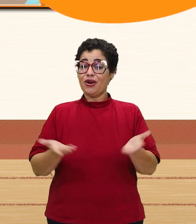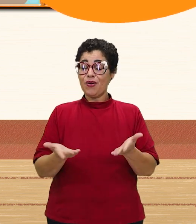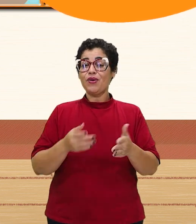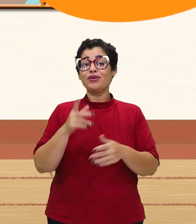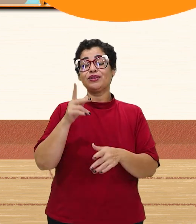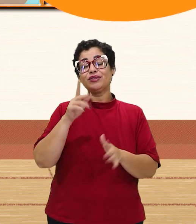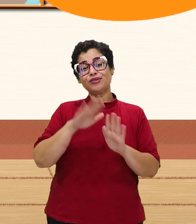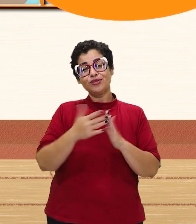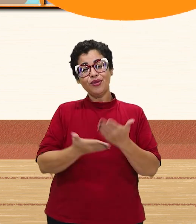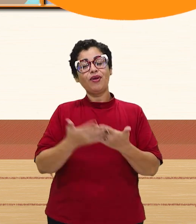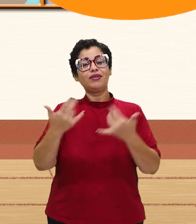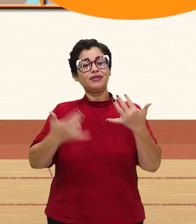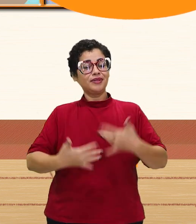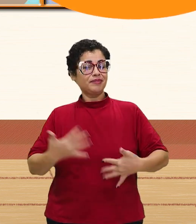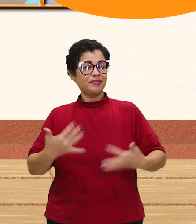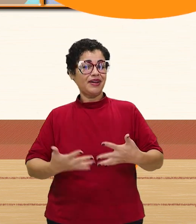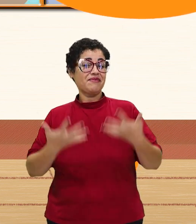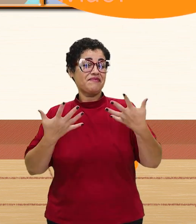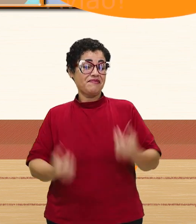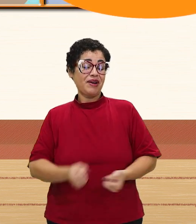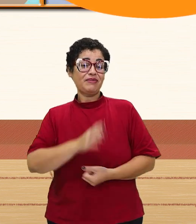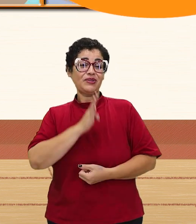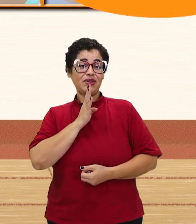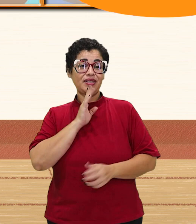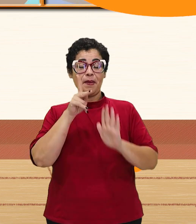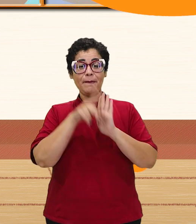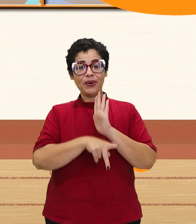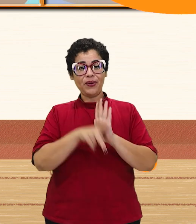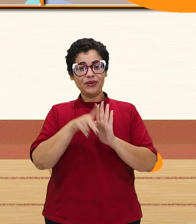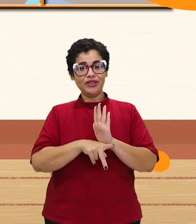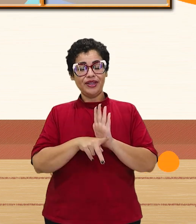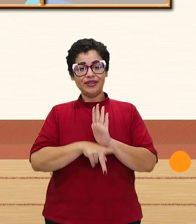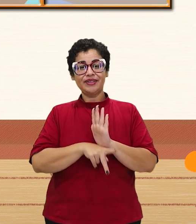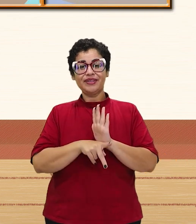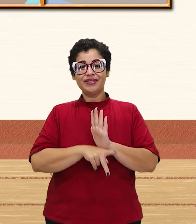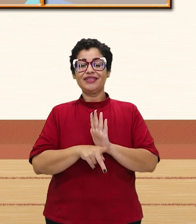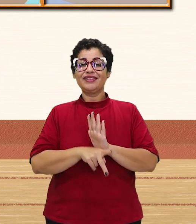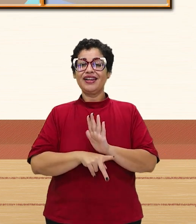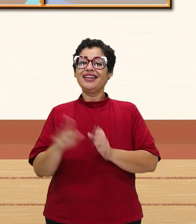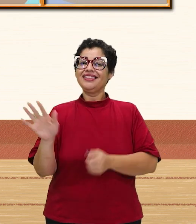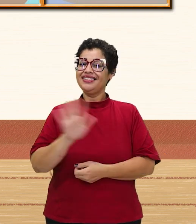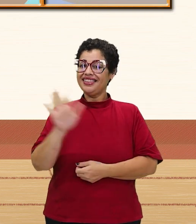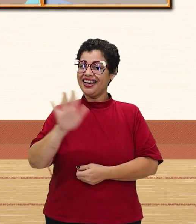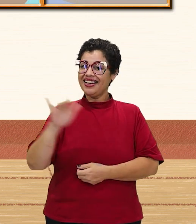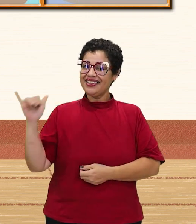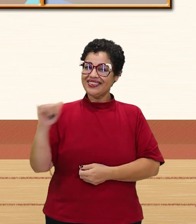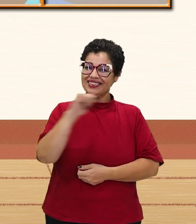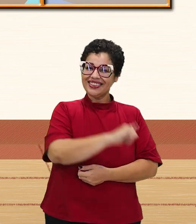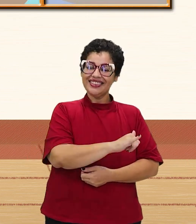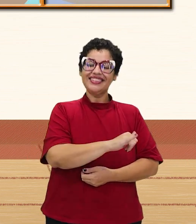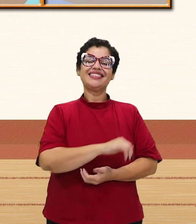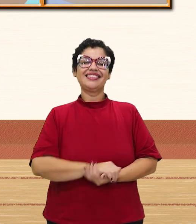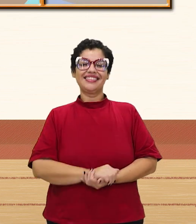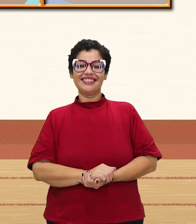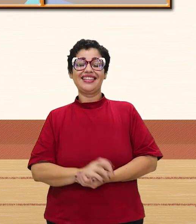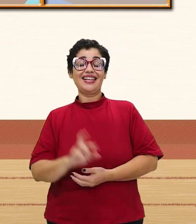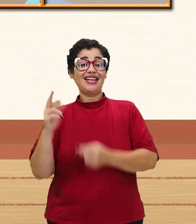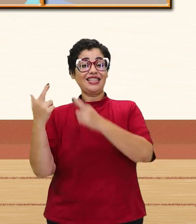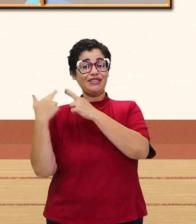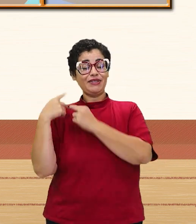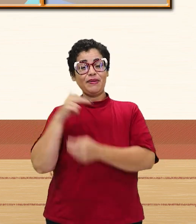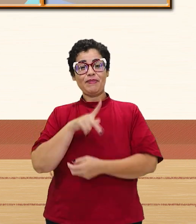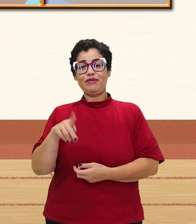de hoje vai nos falar. Vamos conhecer o projeto Tchau Avião, realizado